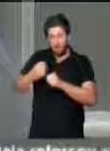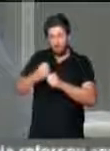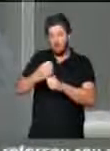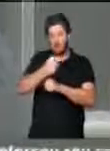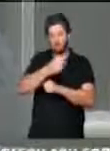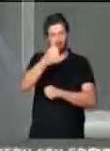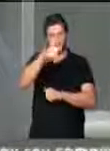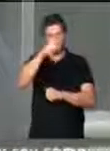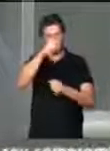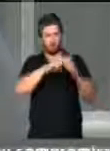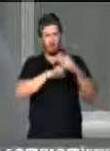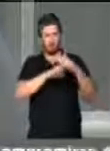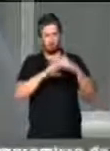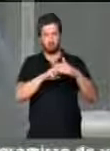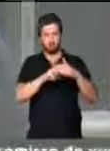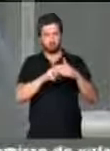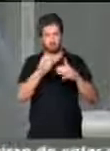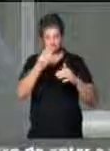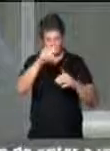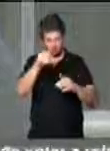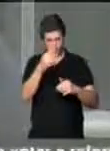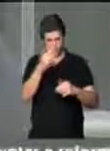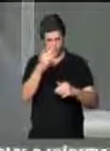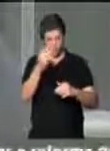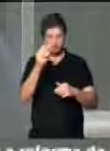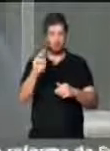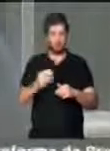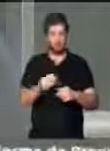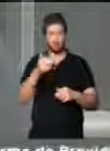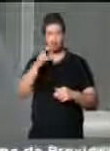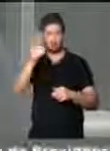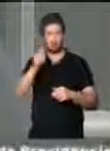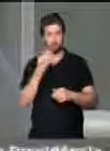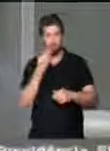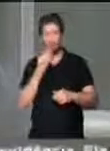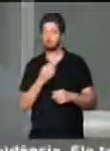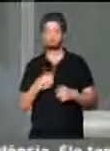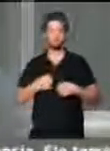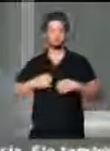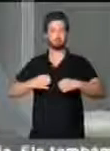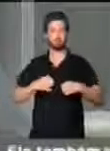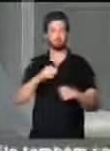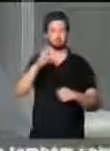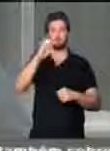dessa empresa não era de 3,3 bilhões, de 10 bilhões, era de